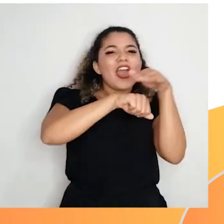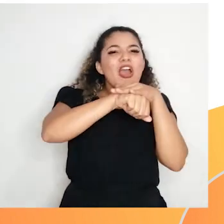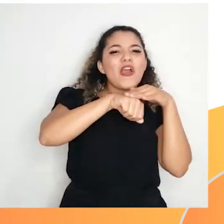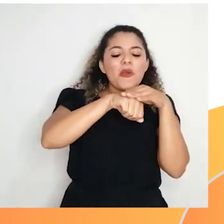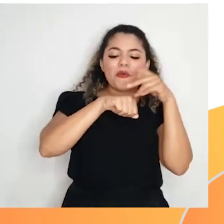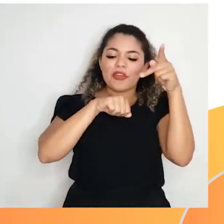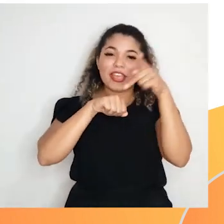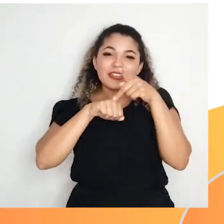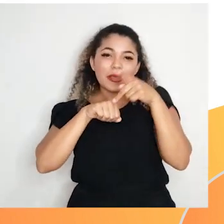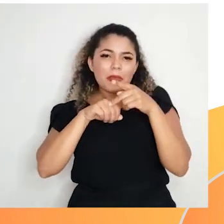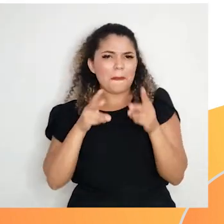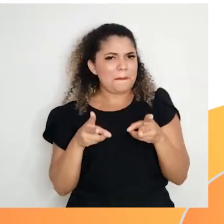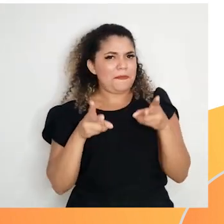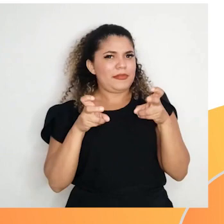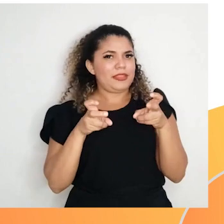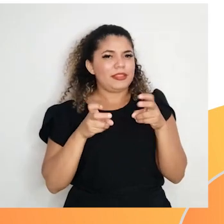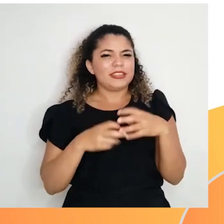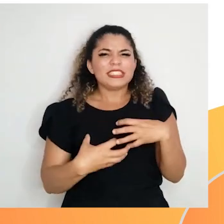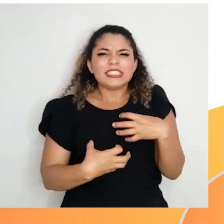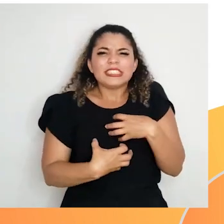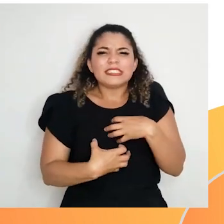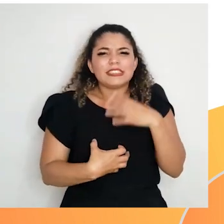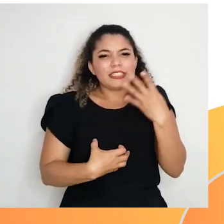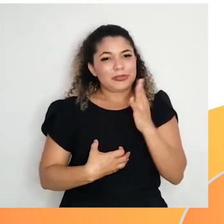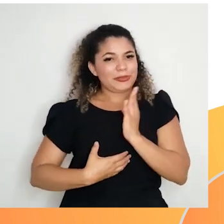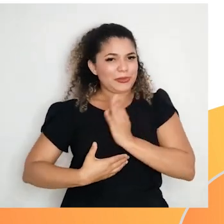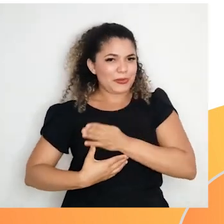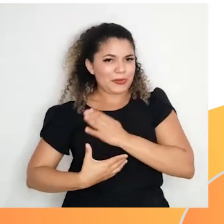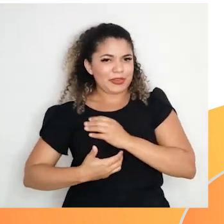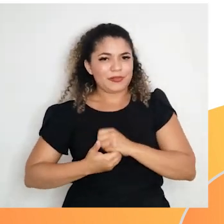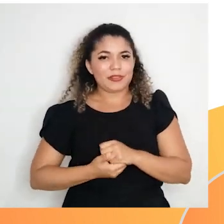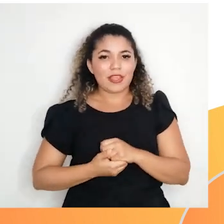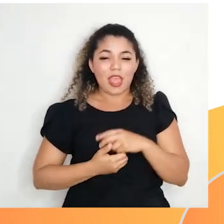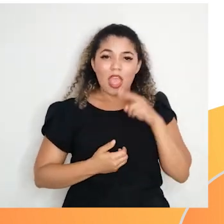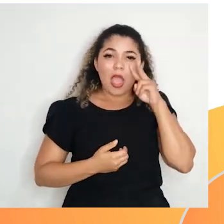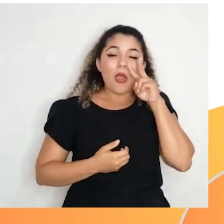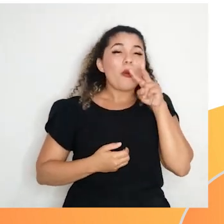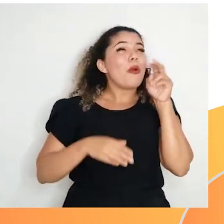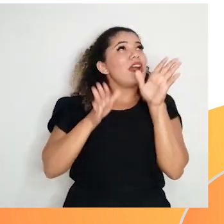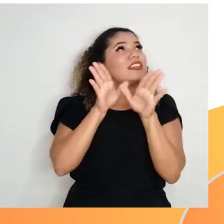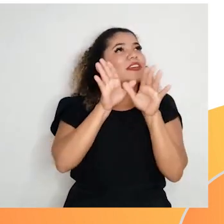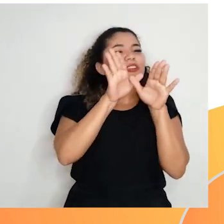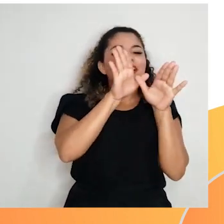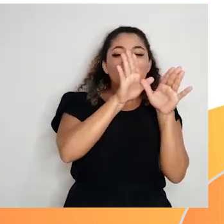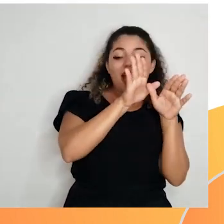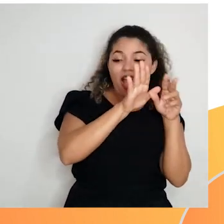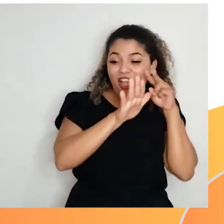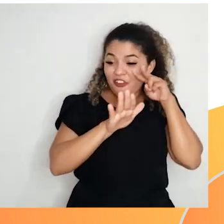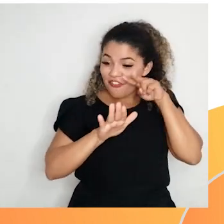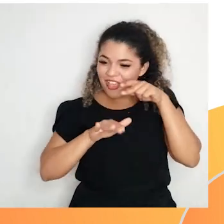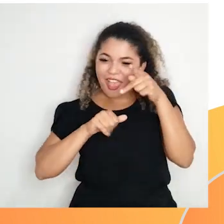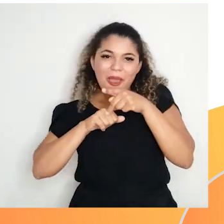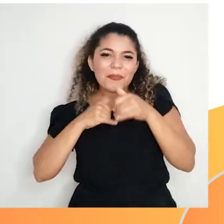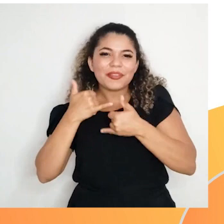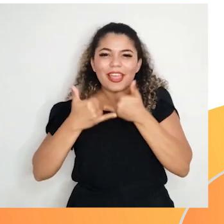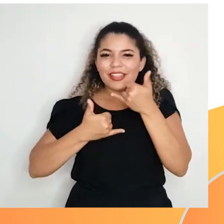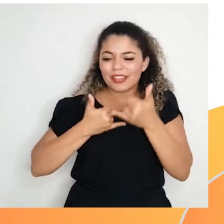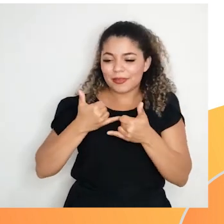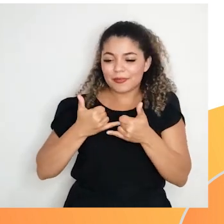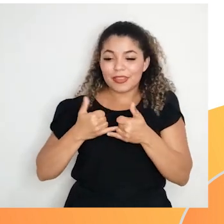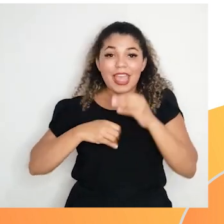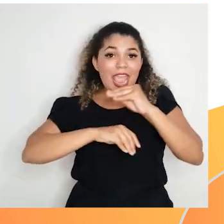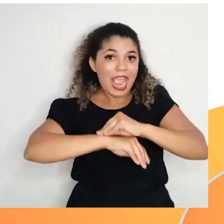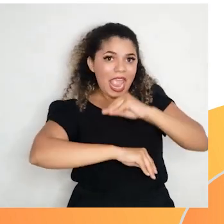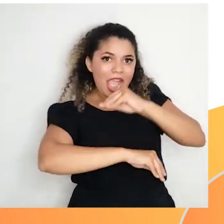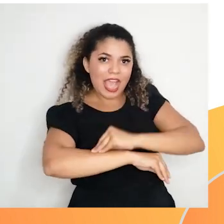as pedras, percebam, sintam isso no coração. Quando as aves falam com as pedras